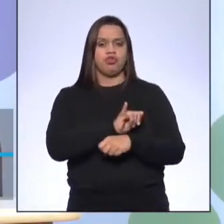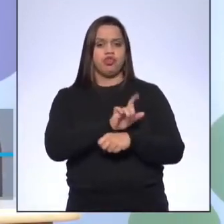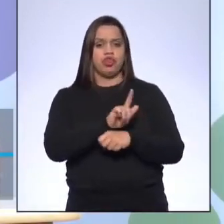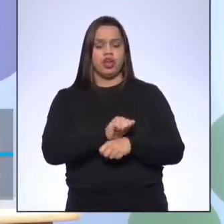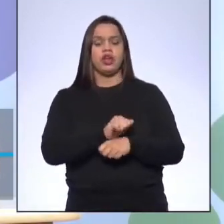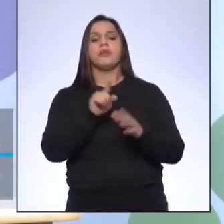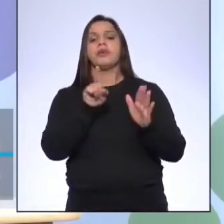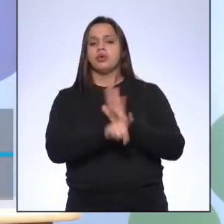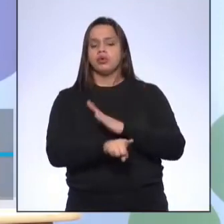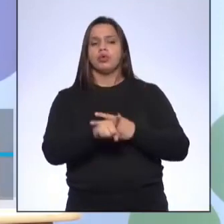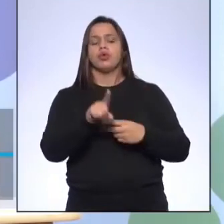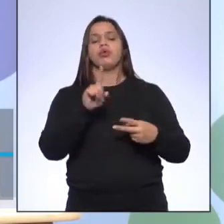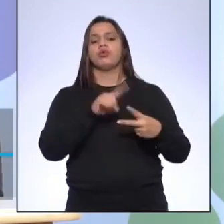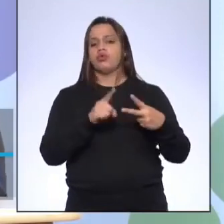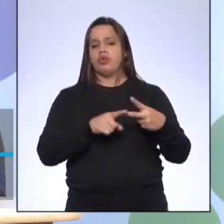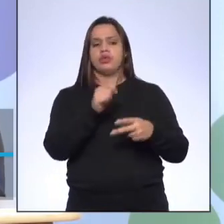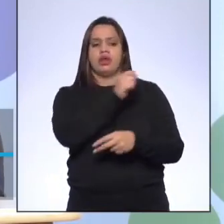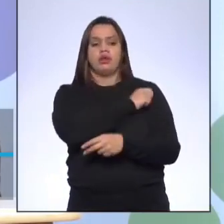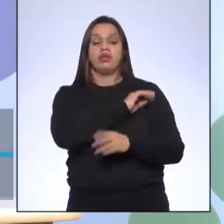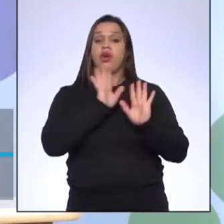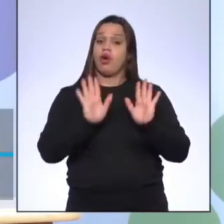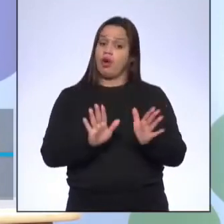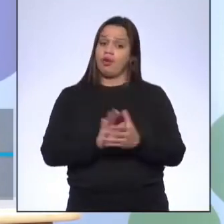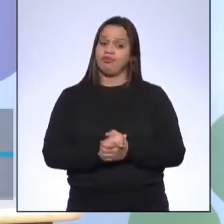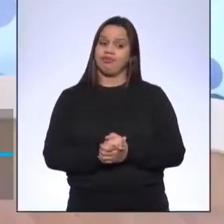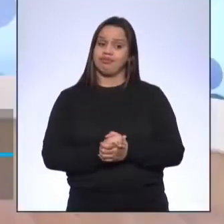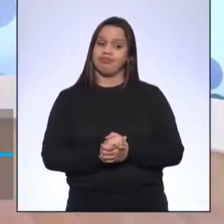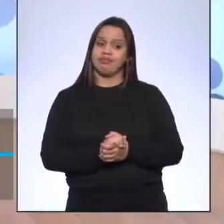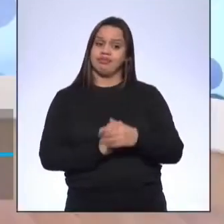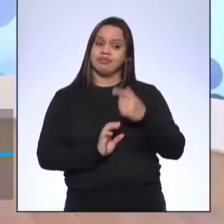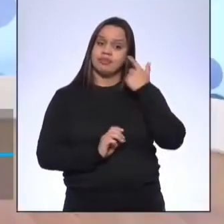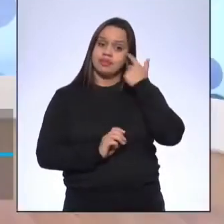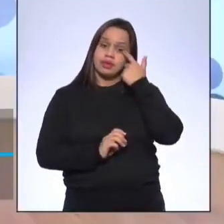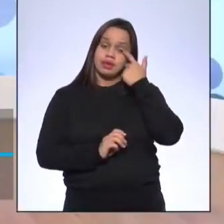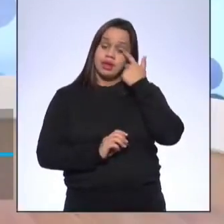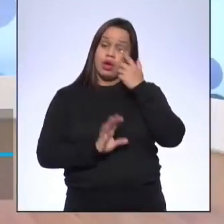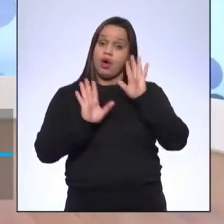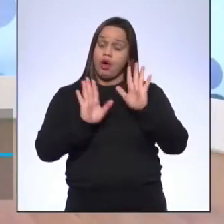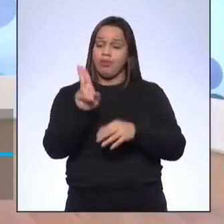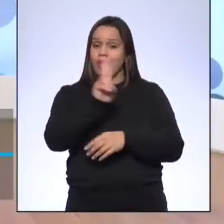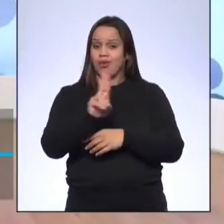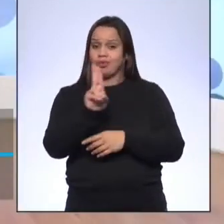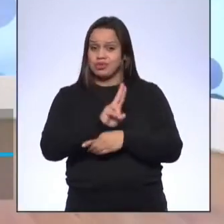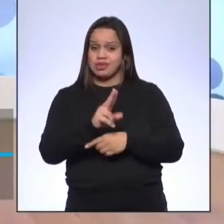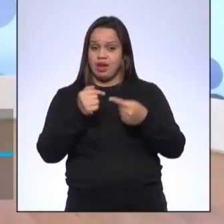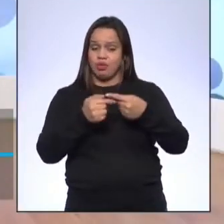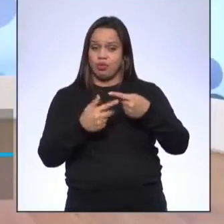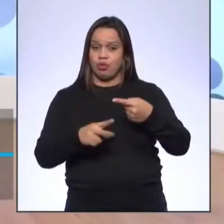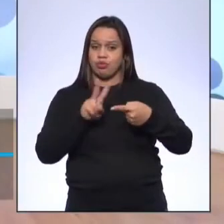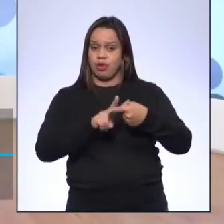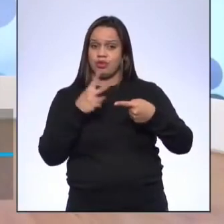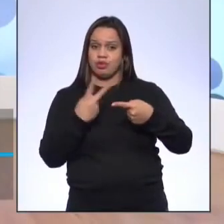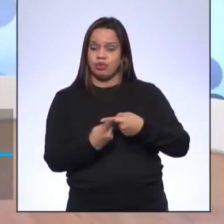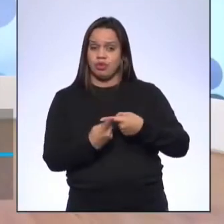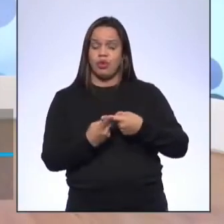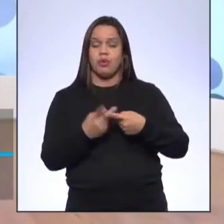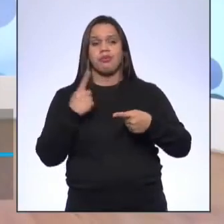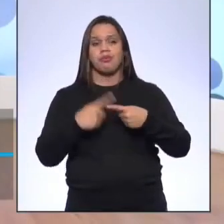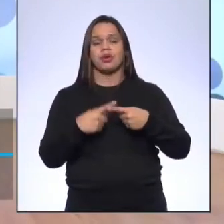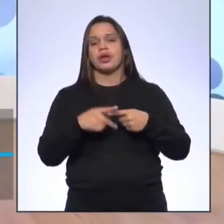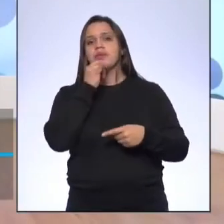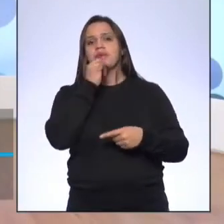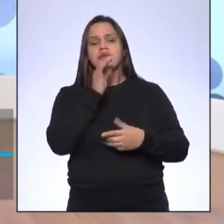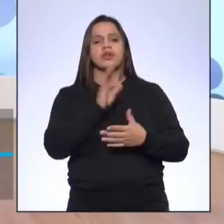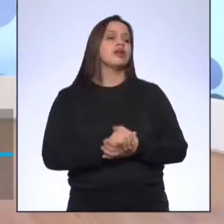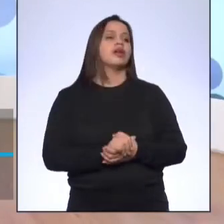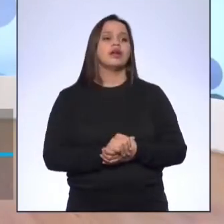o Gabriel Diogo. Para usar o Google Tradutor, eu acho que ele não tem um contexto, né, professor? A gente coloca só a palavra, ele não vai pensar. Por exemplo, o